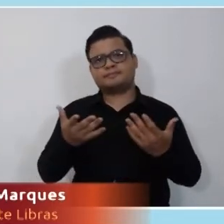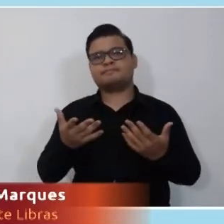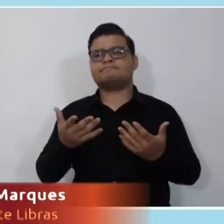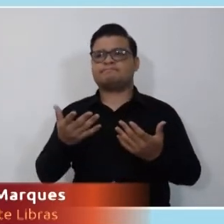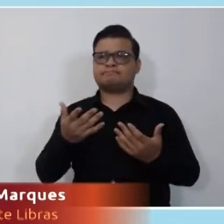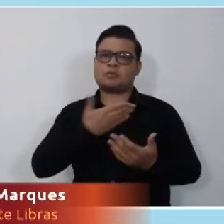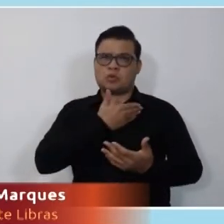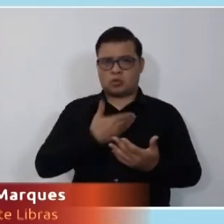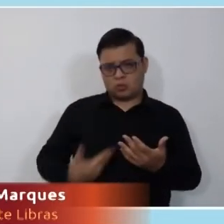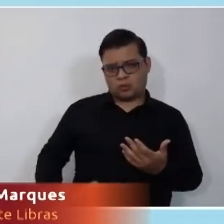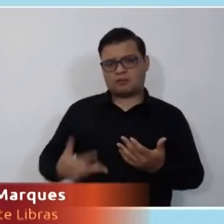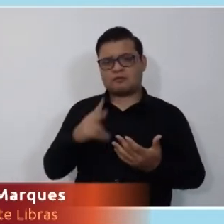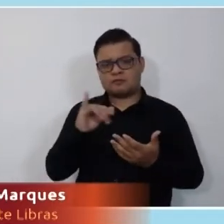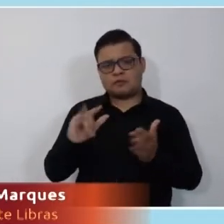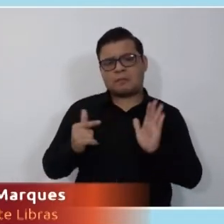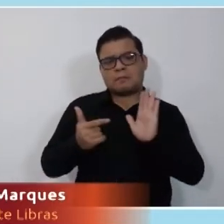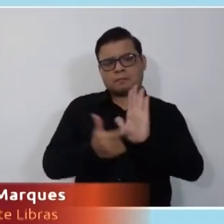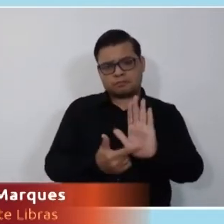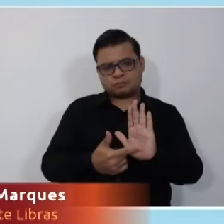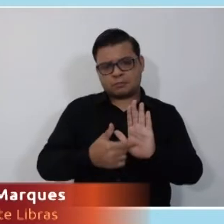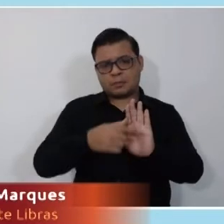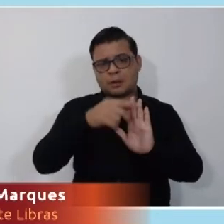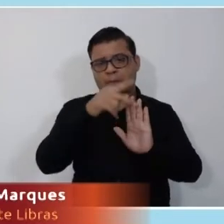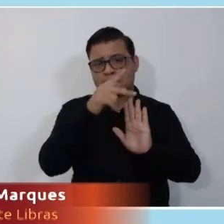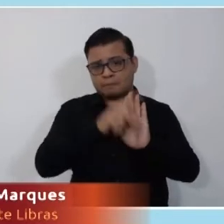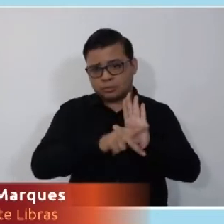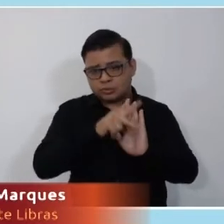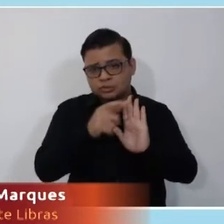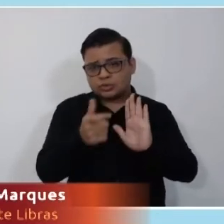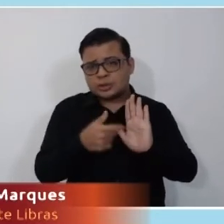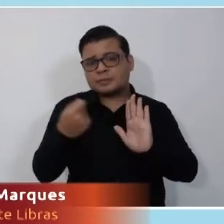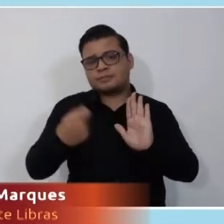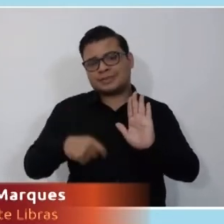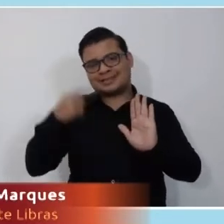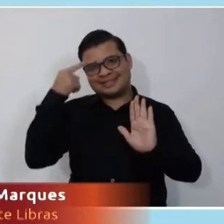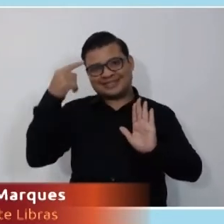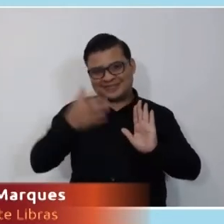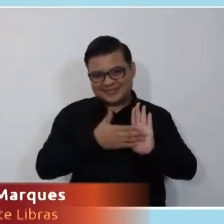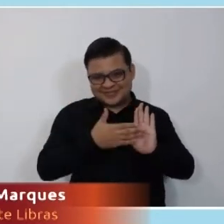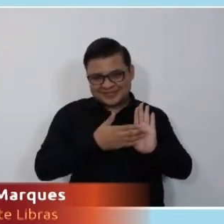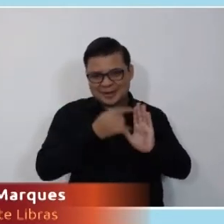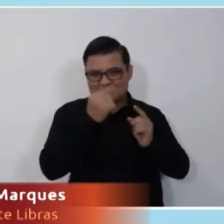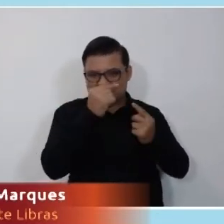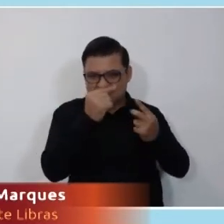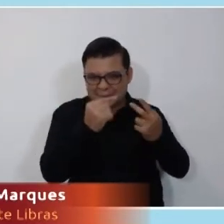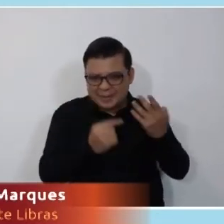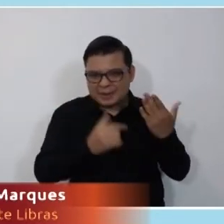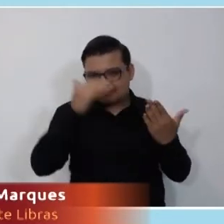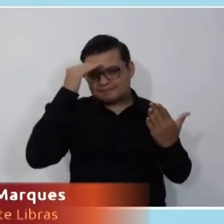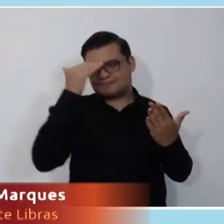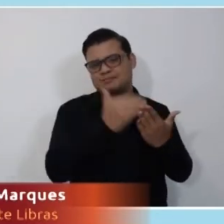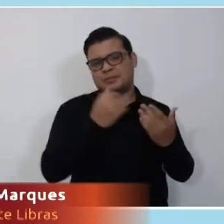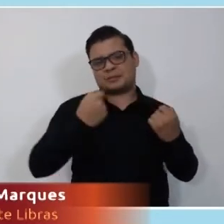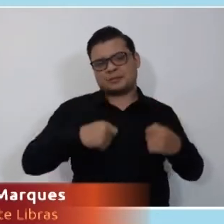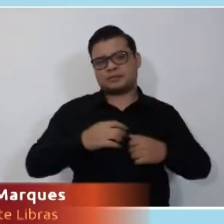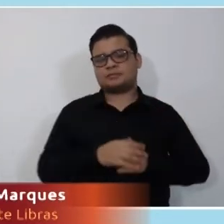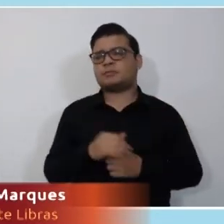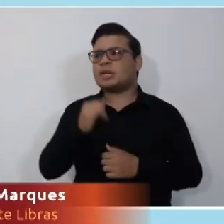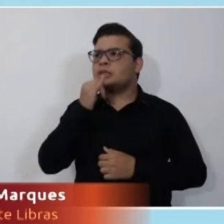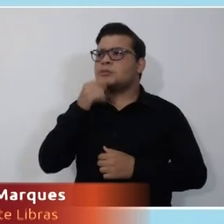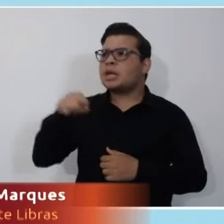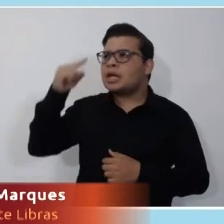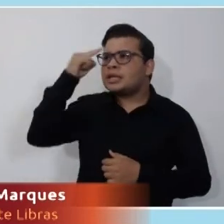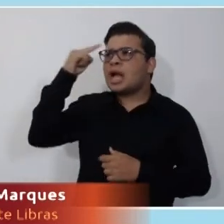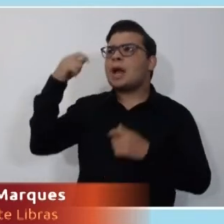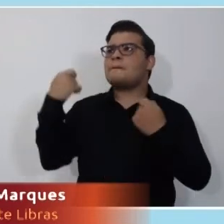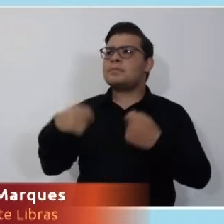ele tem que seguir aquela diretriz do plano. Não adianta ele falar, não, eu quero gastar recursos, eu quero investir em recursos para construir viadutos para